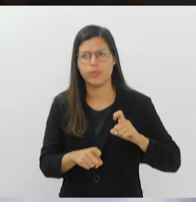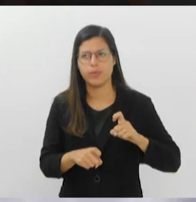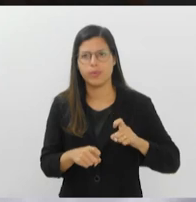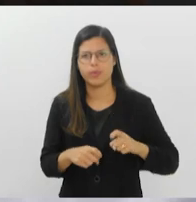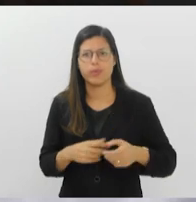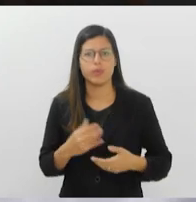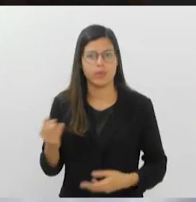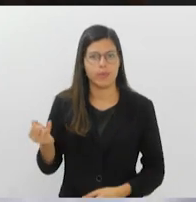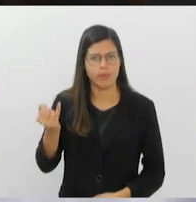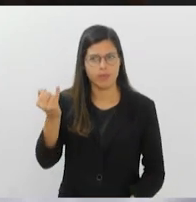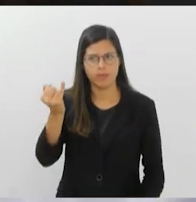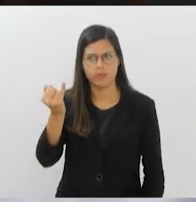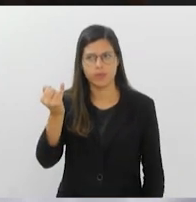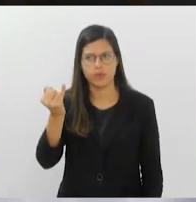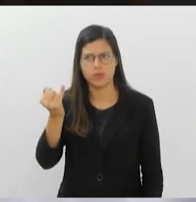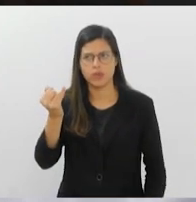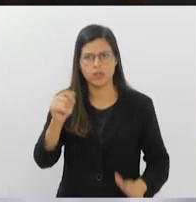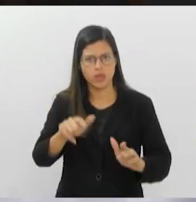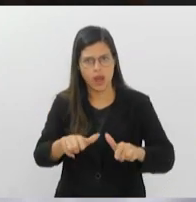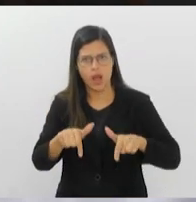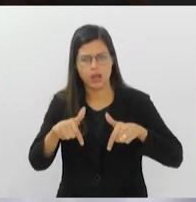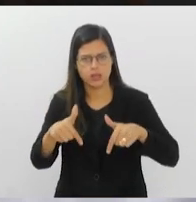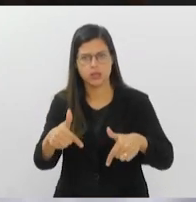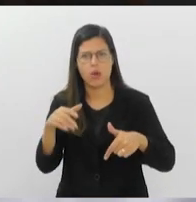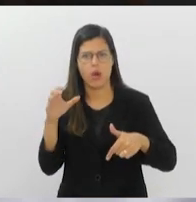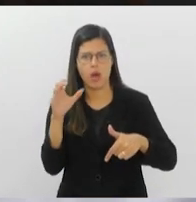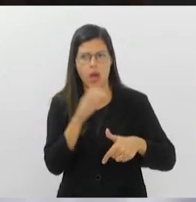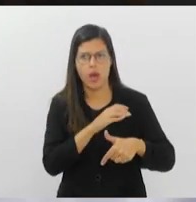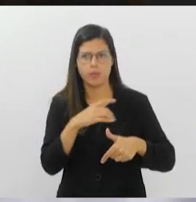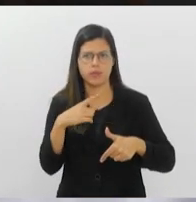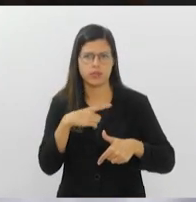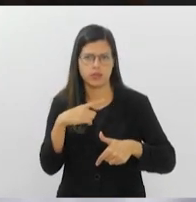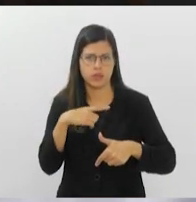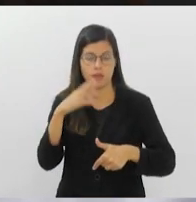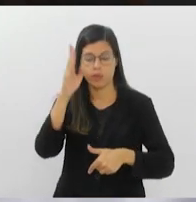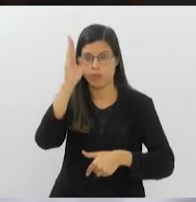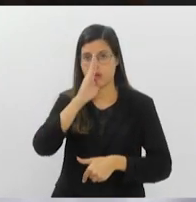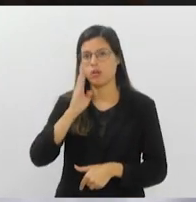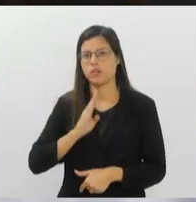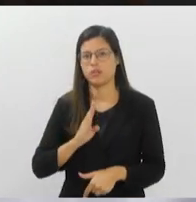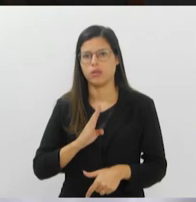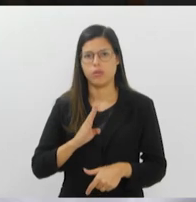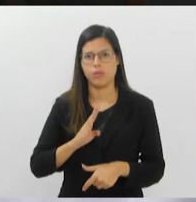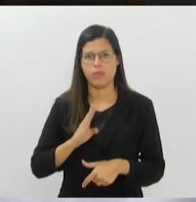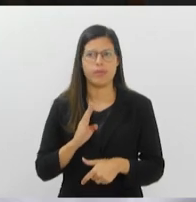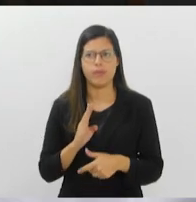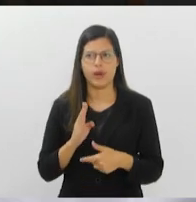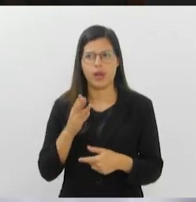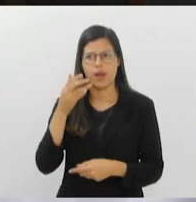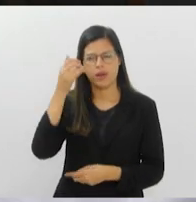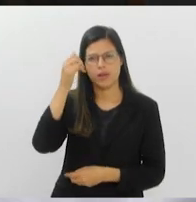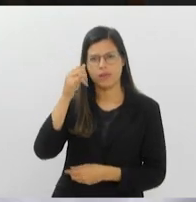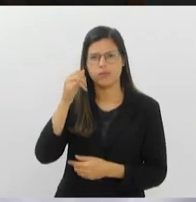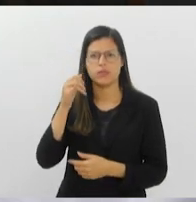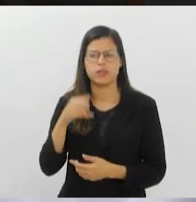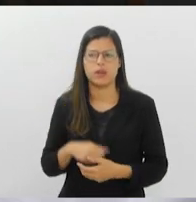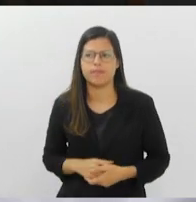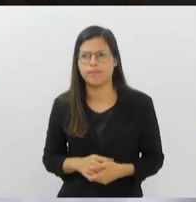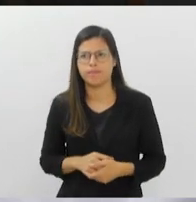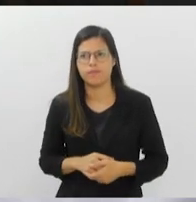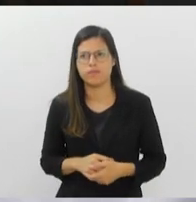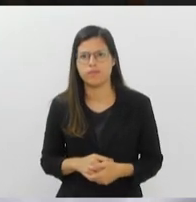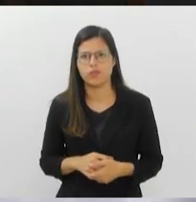como foi importante a reação rápida que a gente teve a nível nacional para desfazer, né,